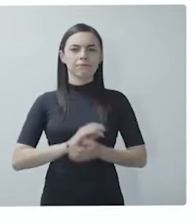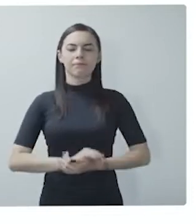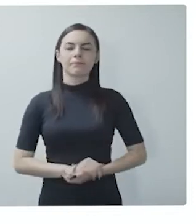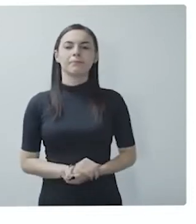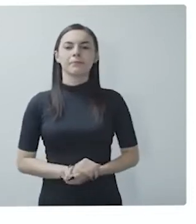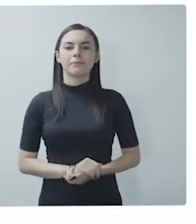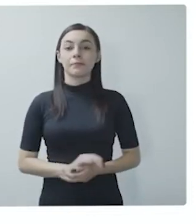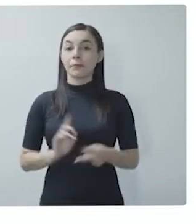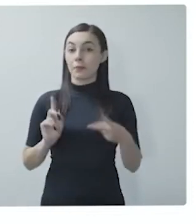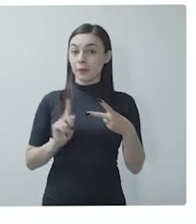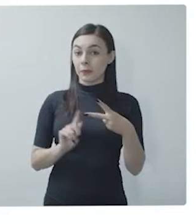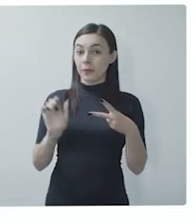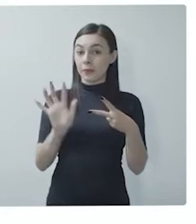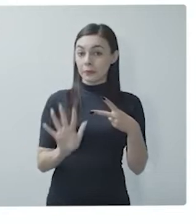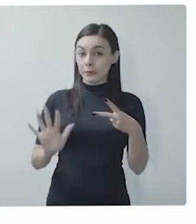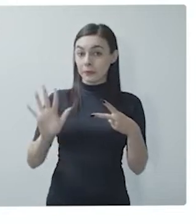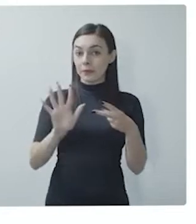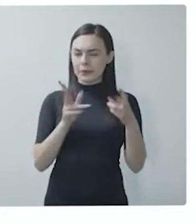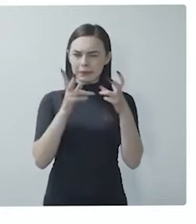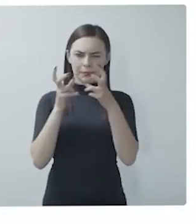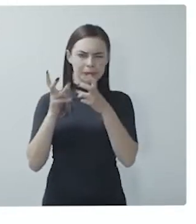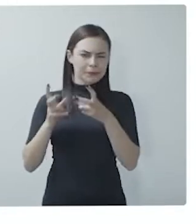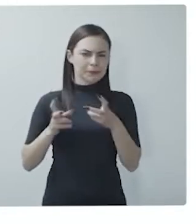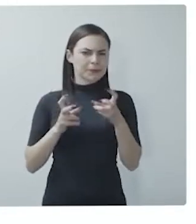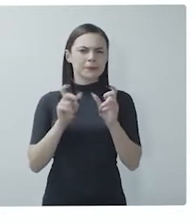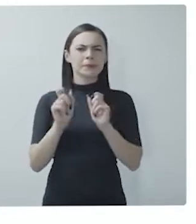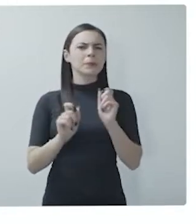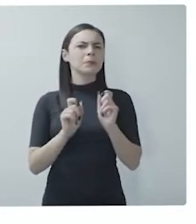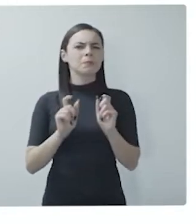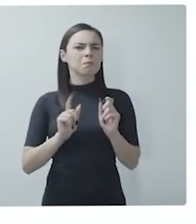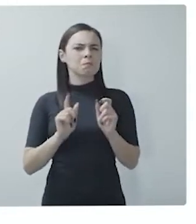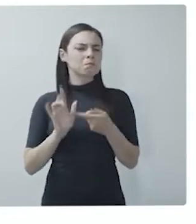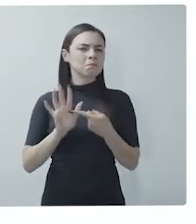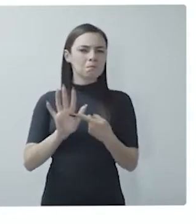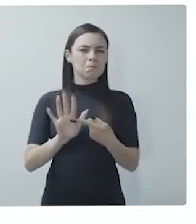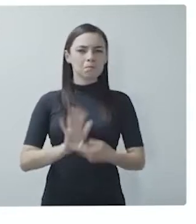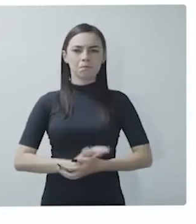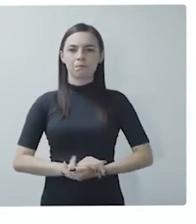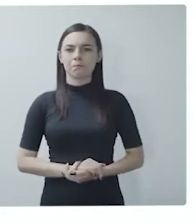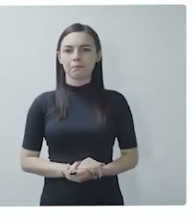Olha a outra imagem. O que que tem lá?